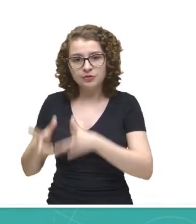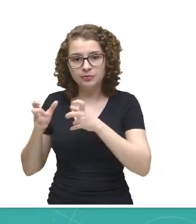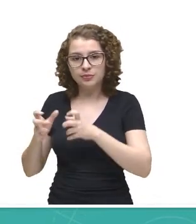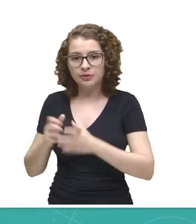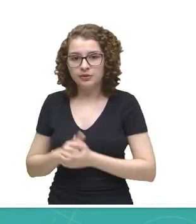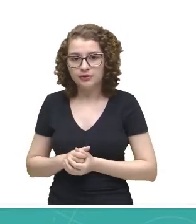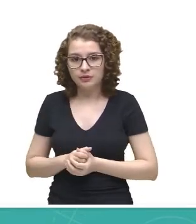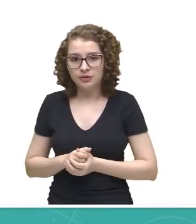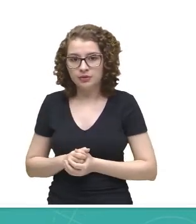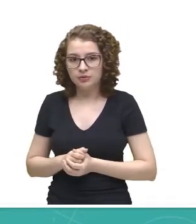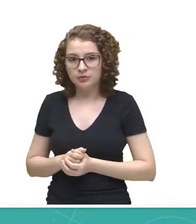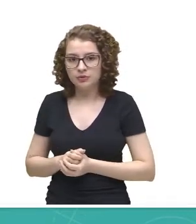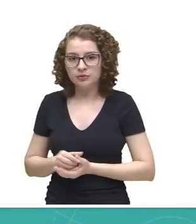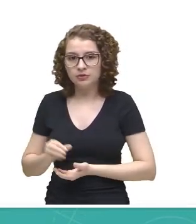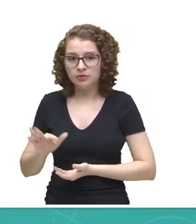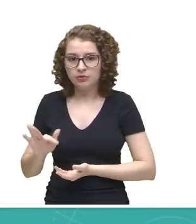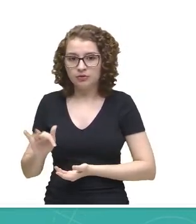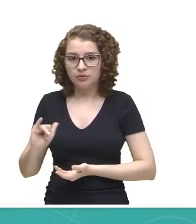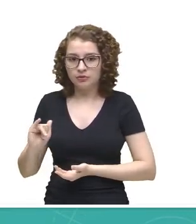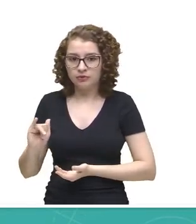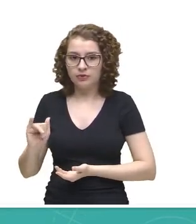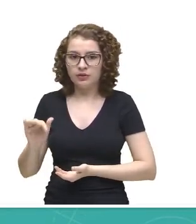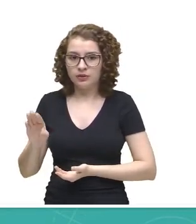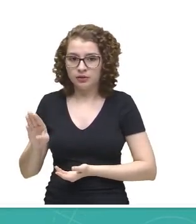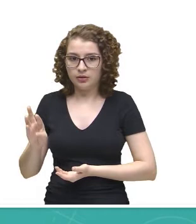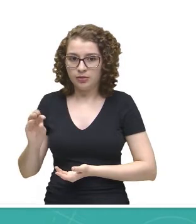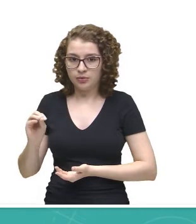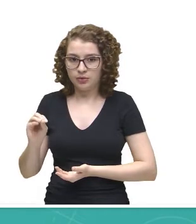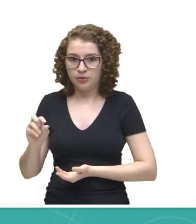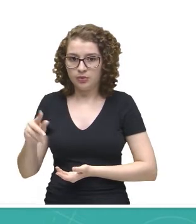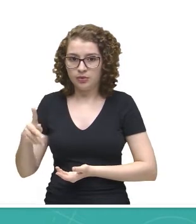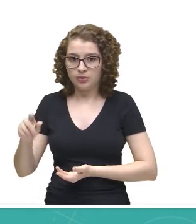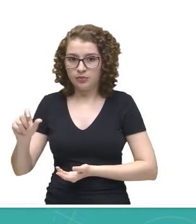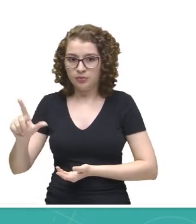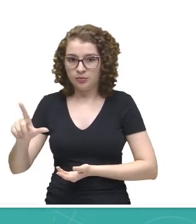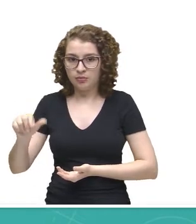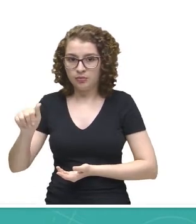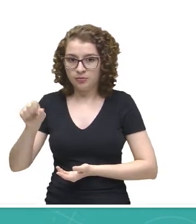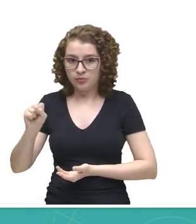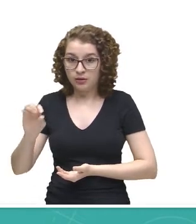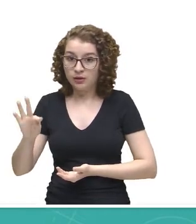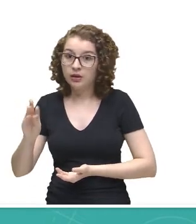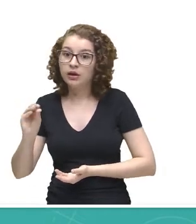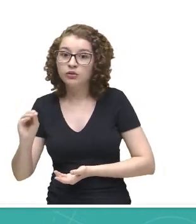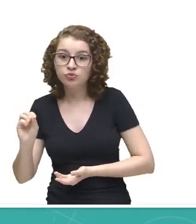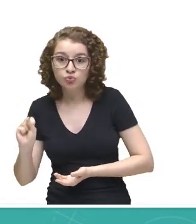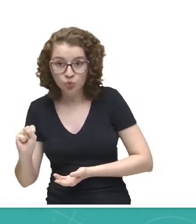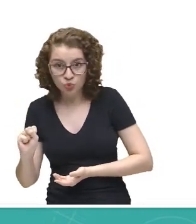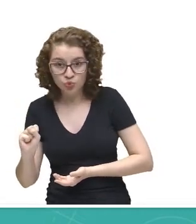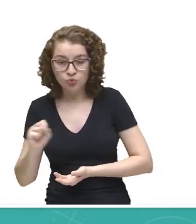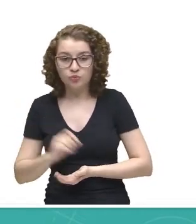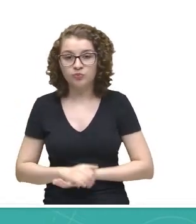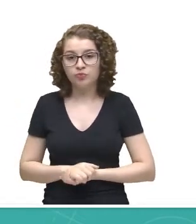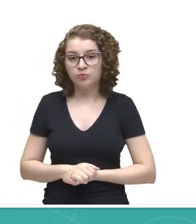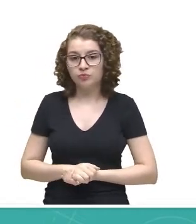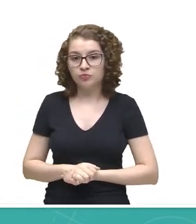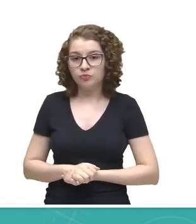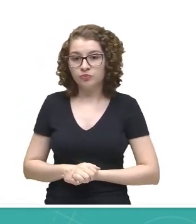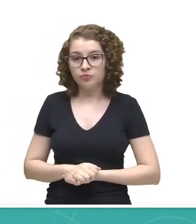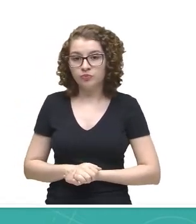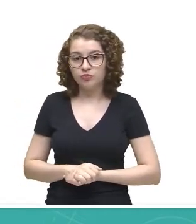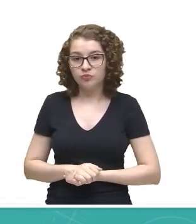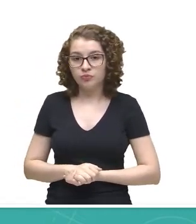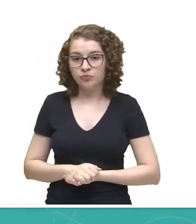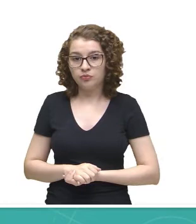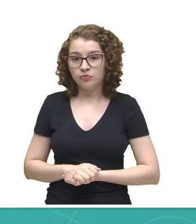dos fibroblastos, tá? O fibroblasto é uma célula que está presente nesse tecido. E aqui a gente tem